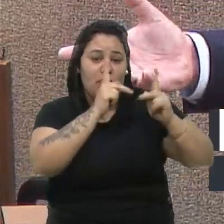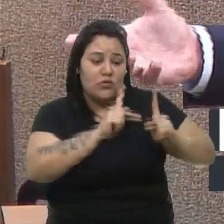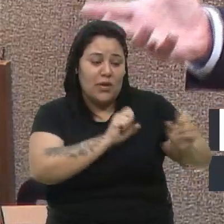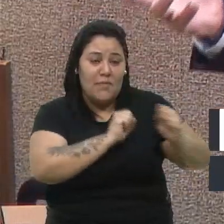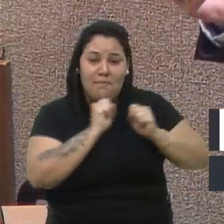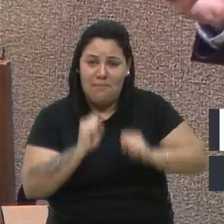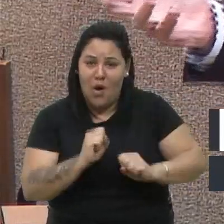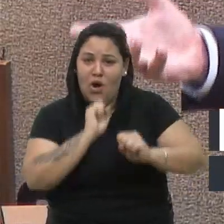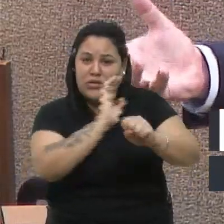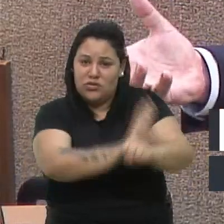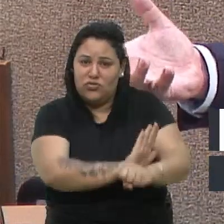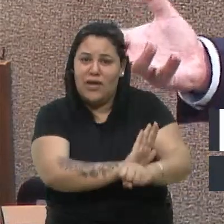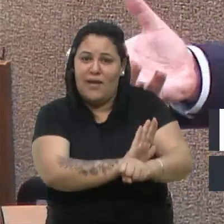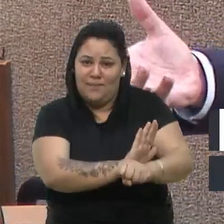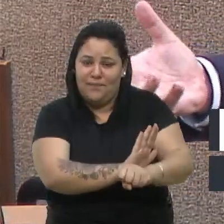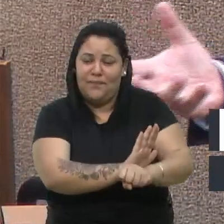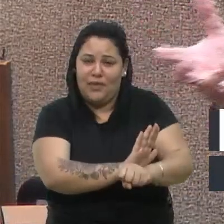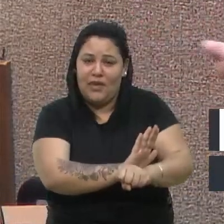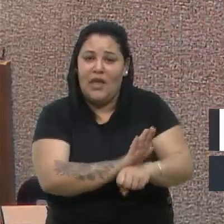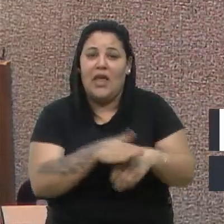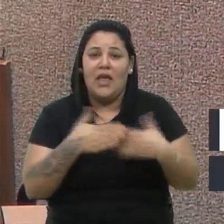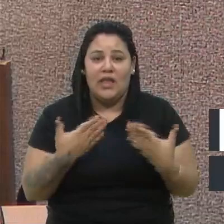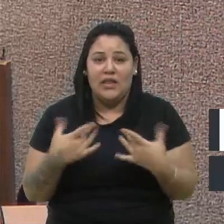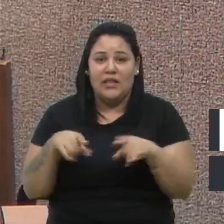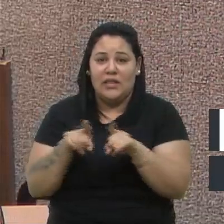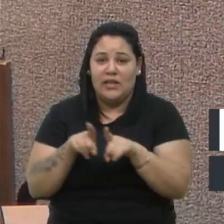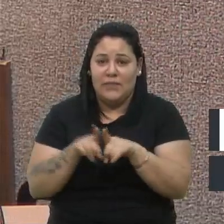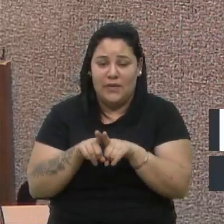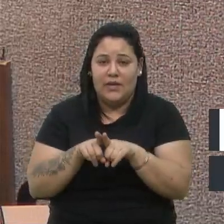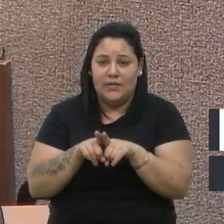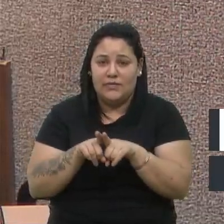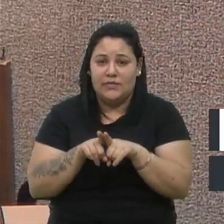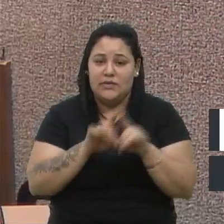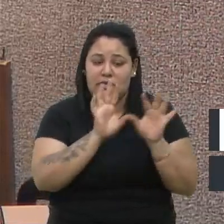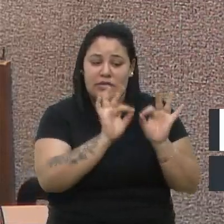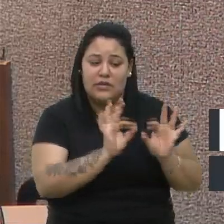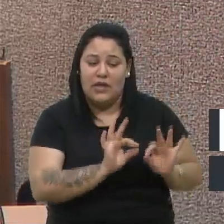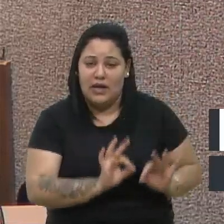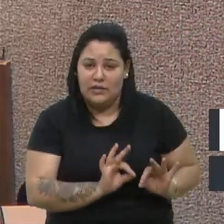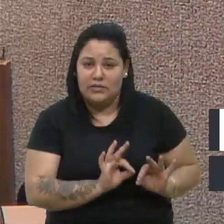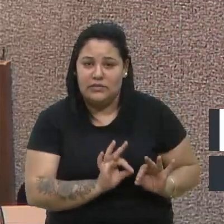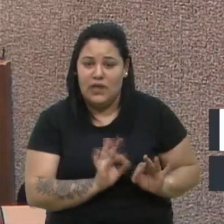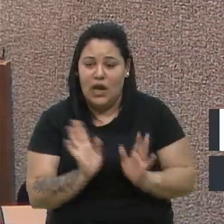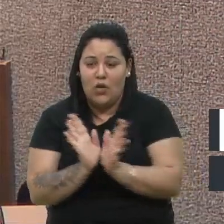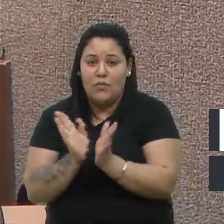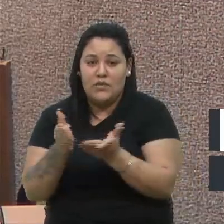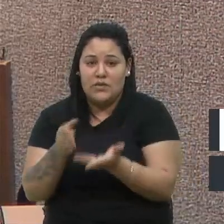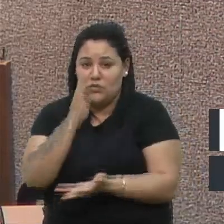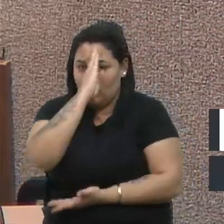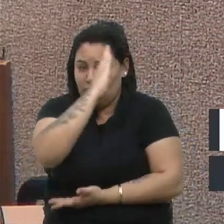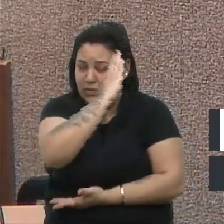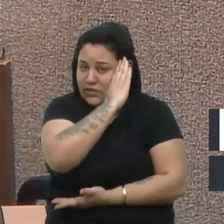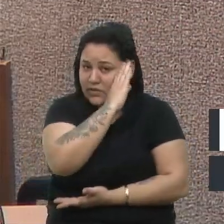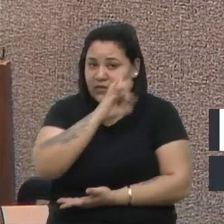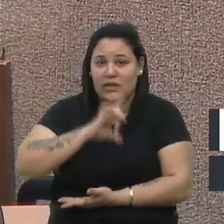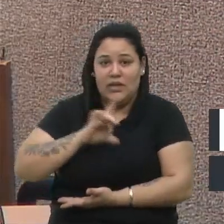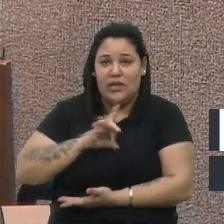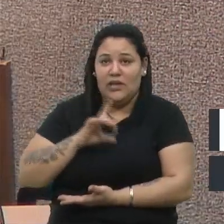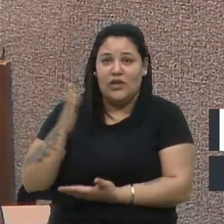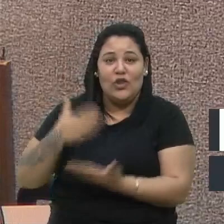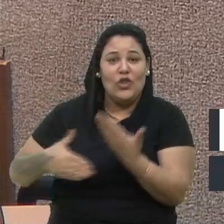auxiliar ele nessa questão. A comissão do vereador Bressan, por exemplo, tem todo o alfabeto nela,